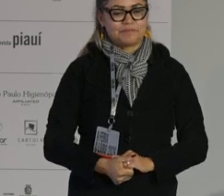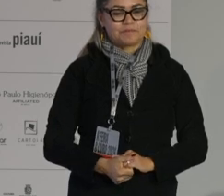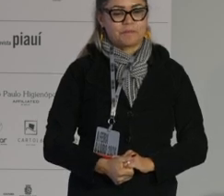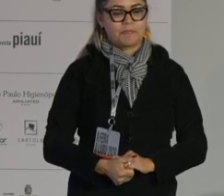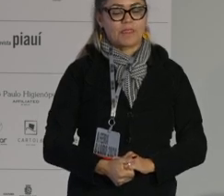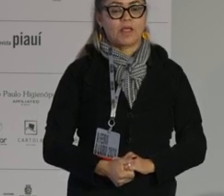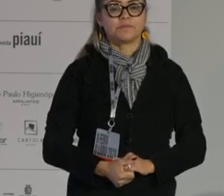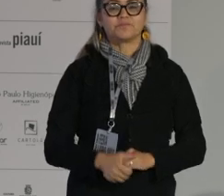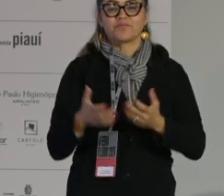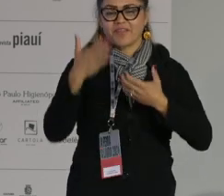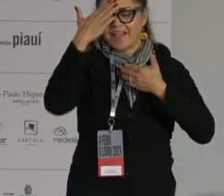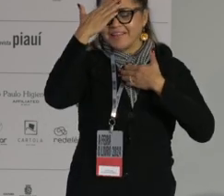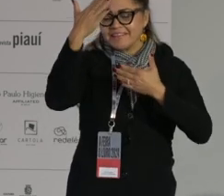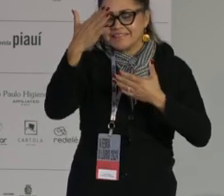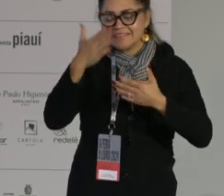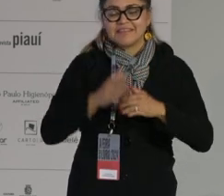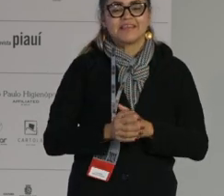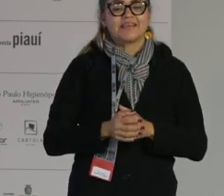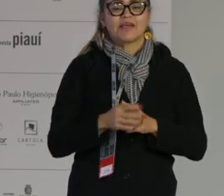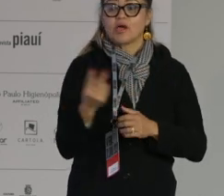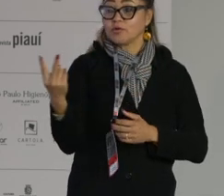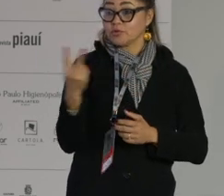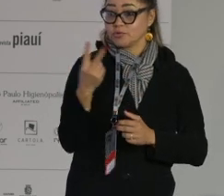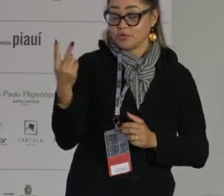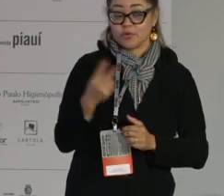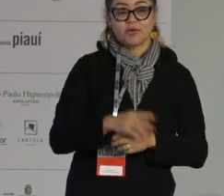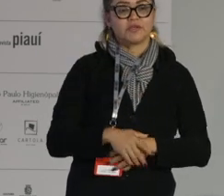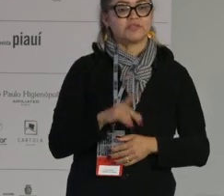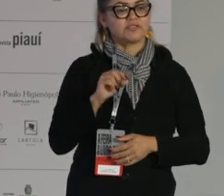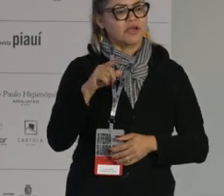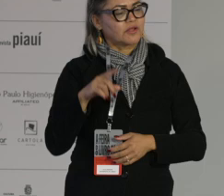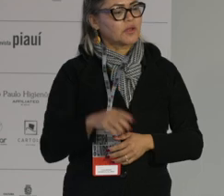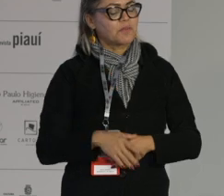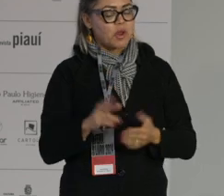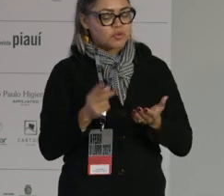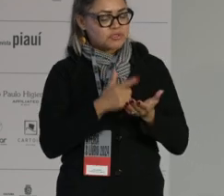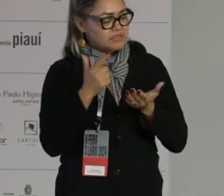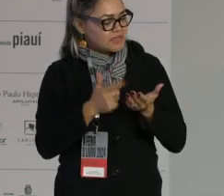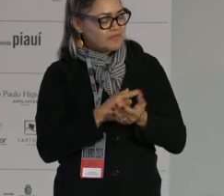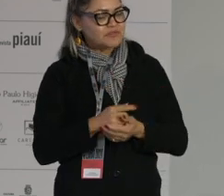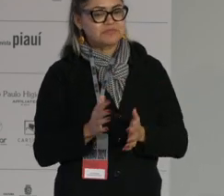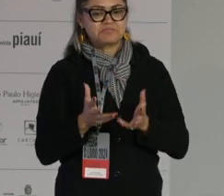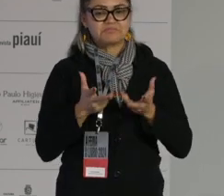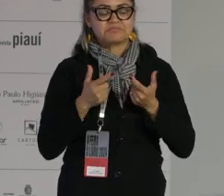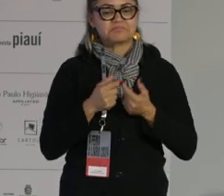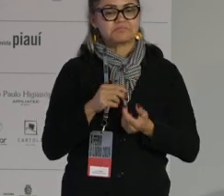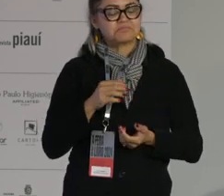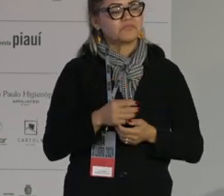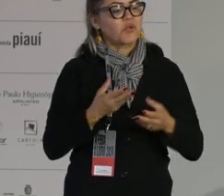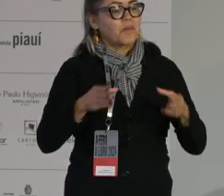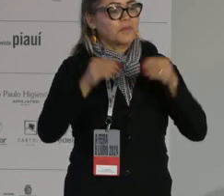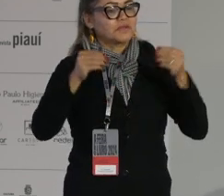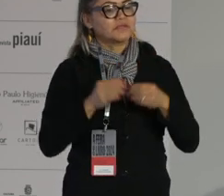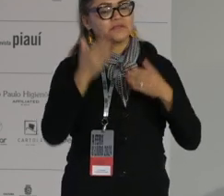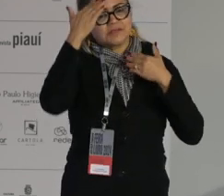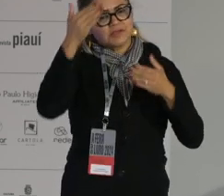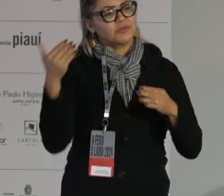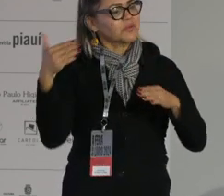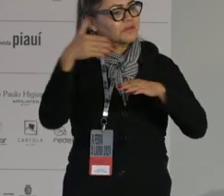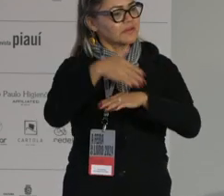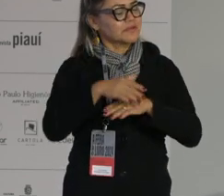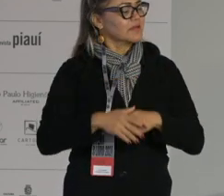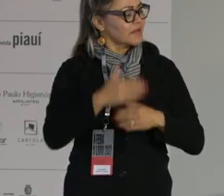Bom, queria agradecer muitíssimo a vocês dois e a Ari e a Dorico pelos livros incríveis. Foi um presente poder ler. Agradecer a todo mundo que está aqui